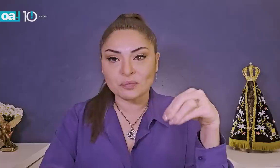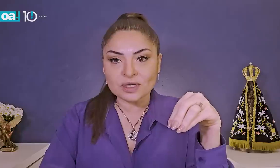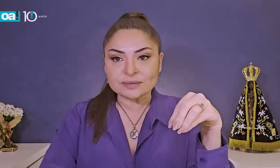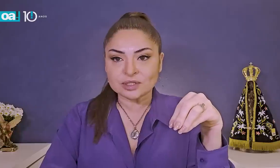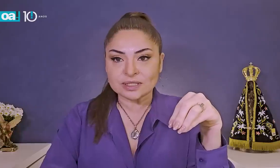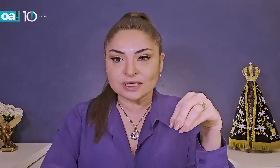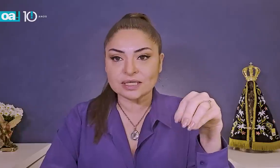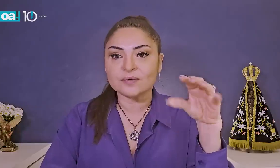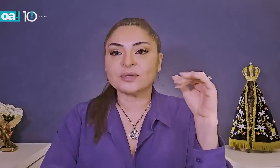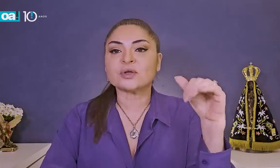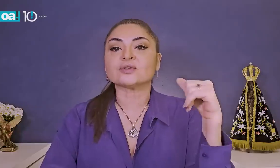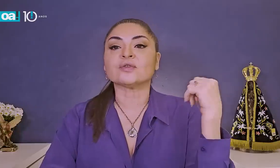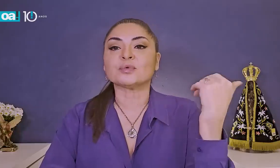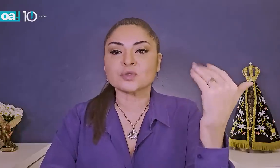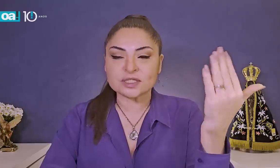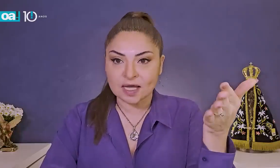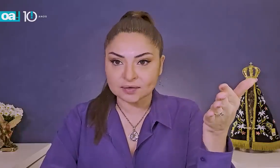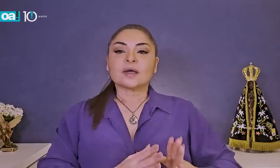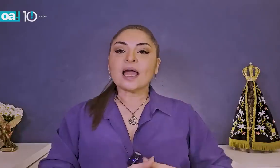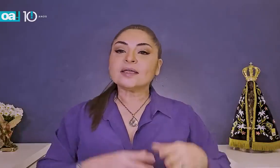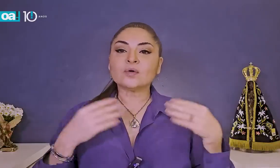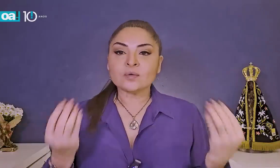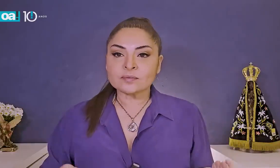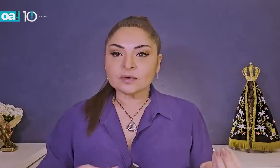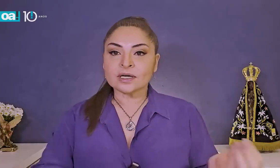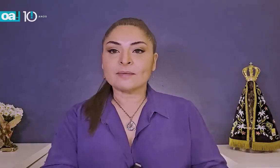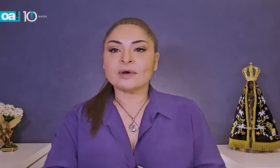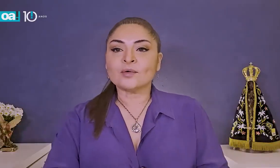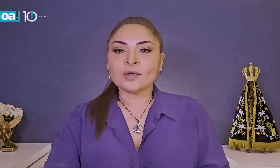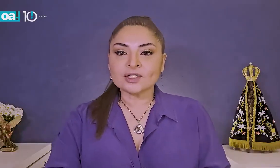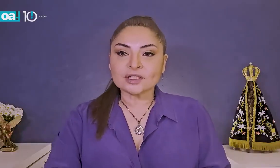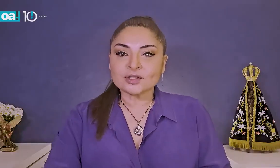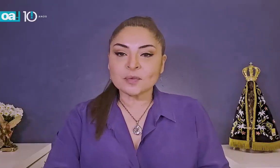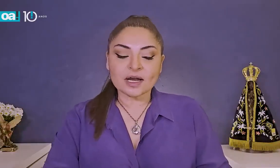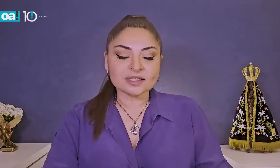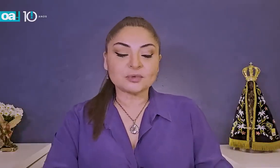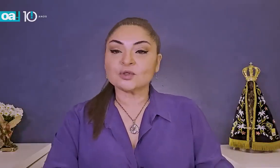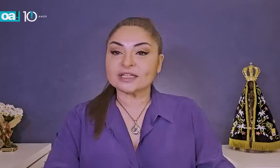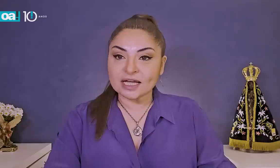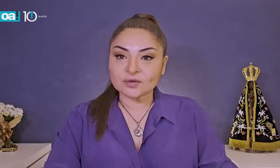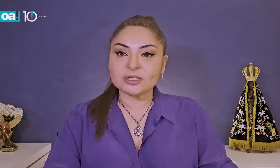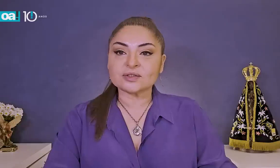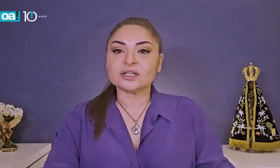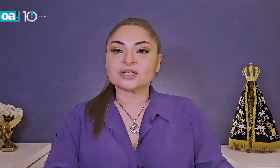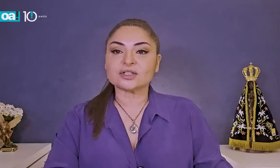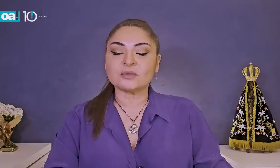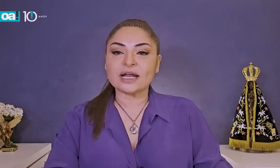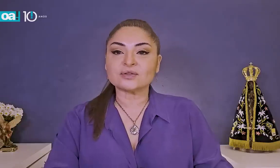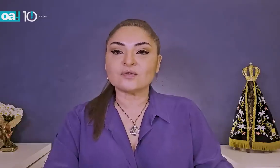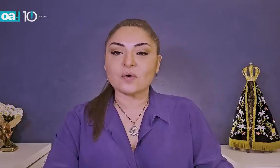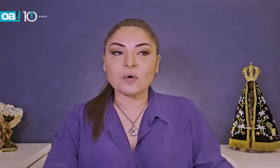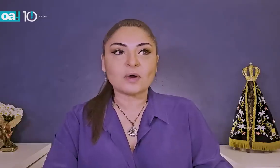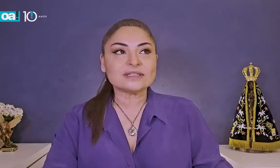Congresso derrubou essa medida dele, o pessoal resolveu ir para o judiciário. Caiu na mão do Alexandre de Moraes por sorteio. O ministro Alexandre